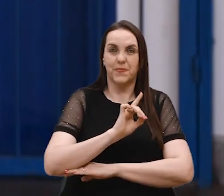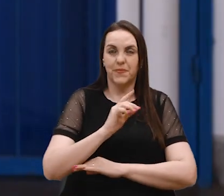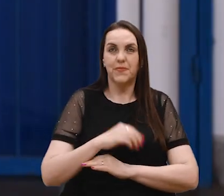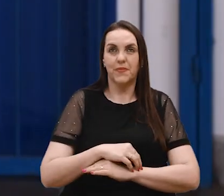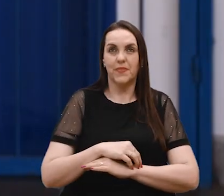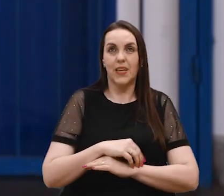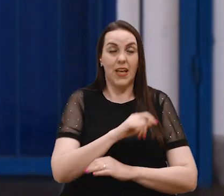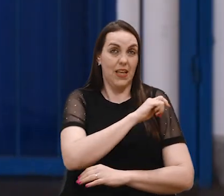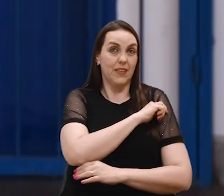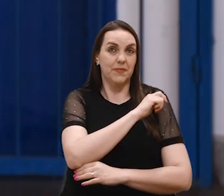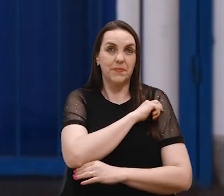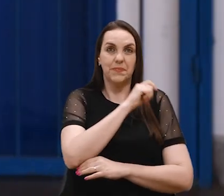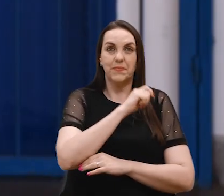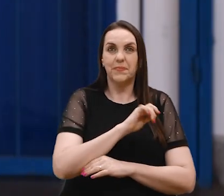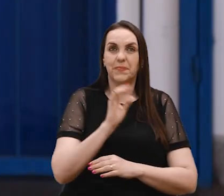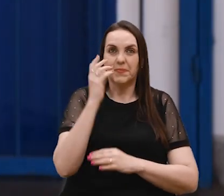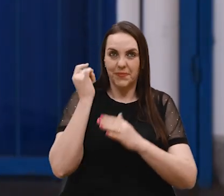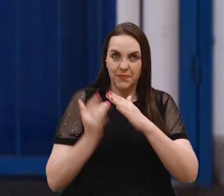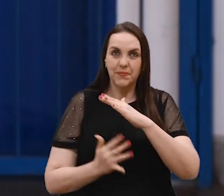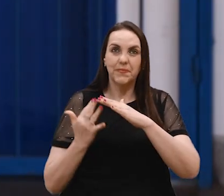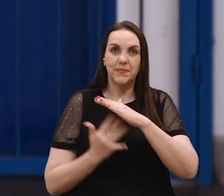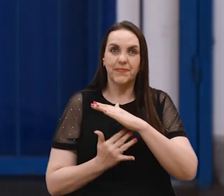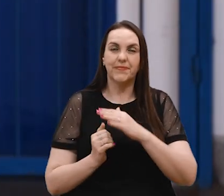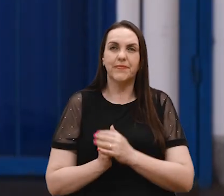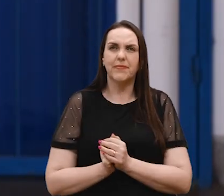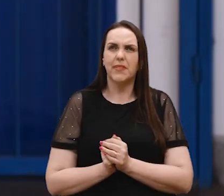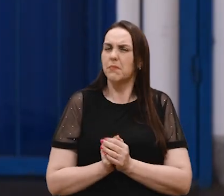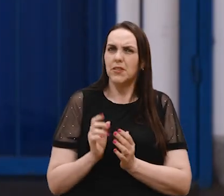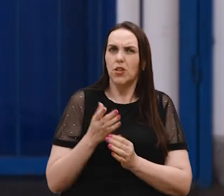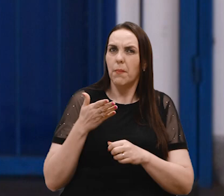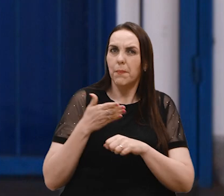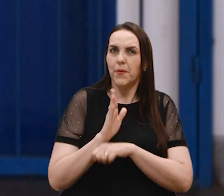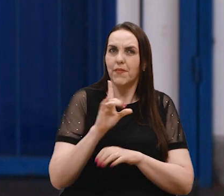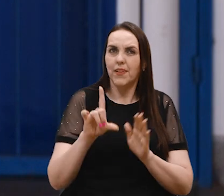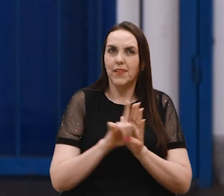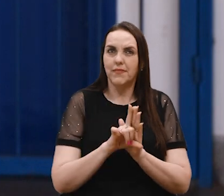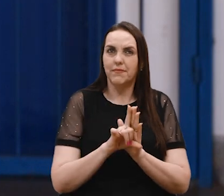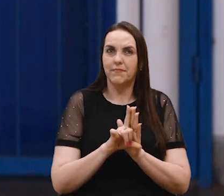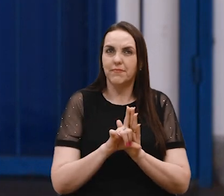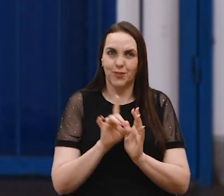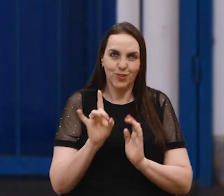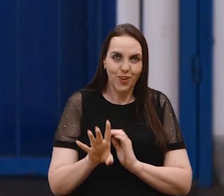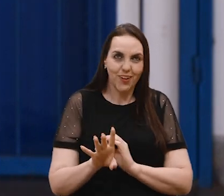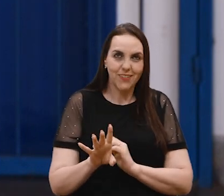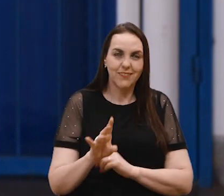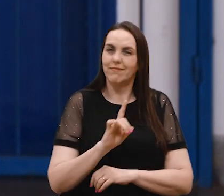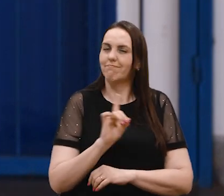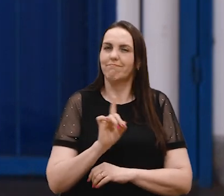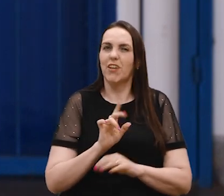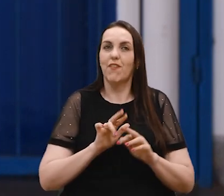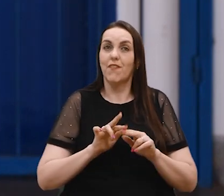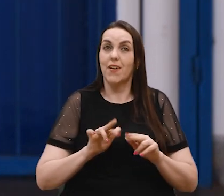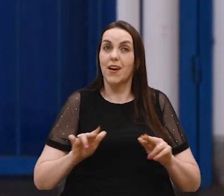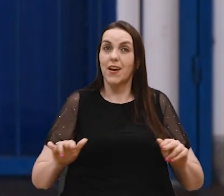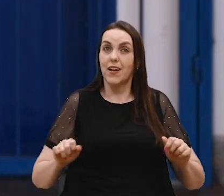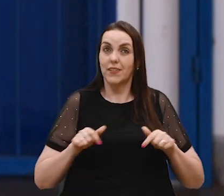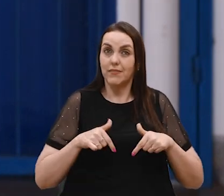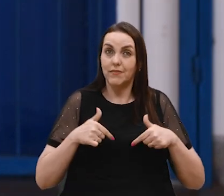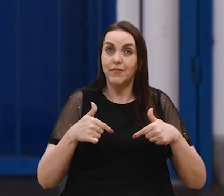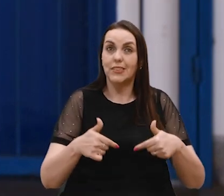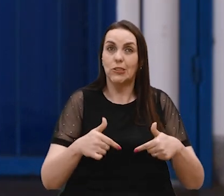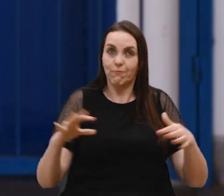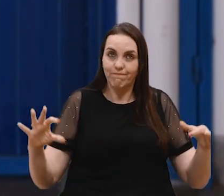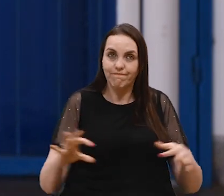Dia do Estudante Imigrante. Mas não é só uma aprovação de lei. Várias ações que elas